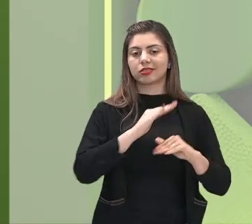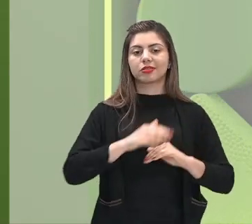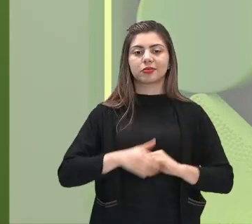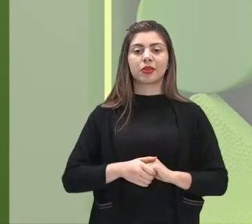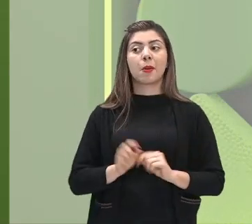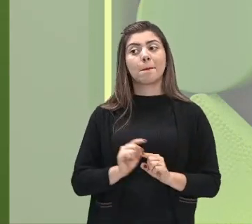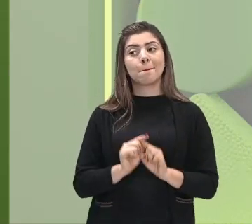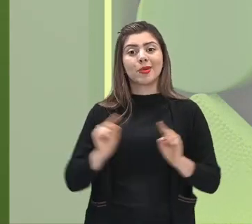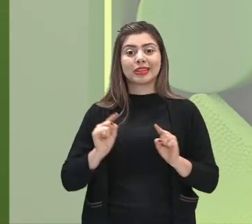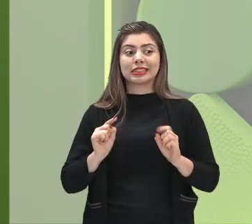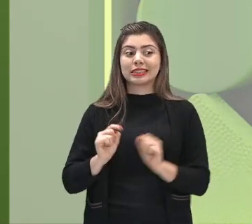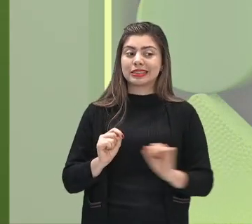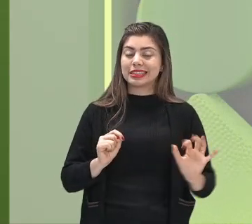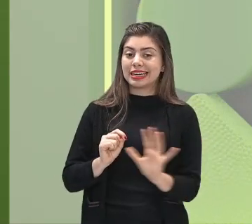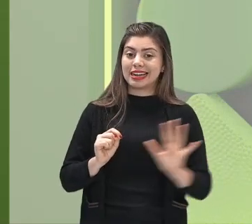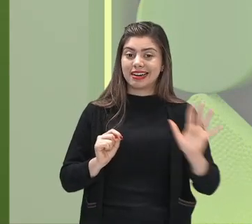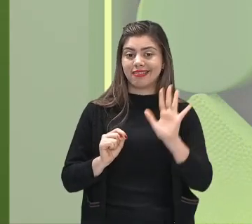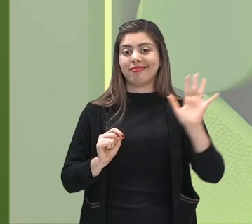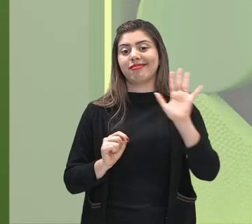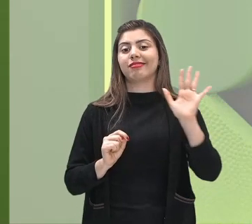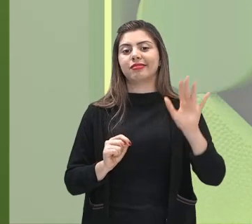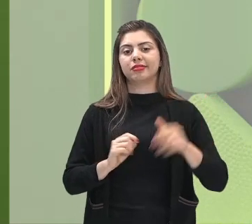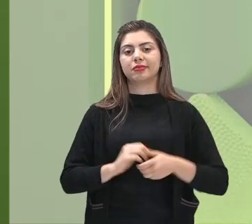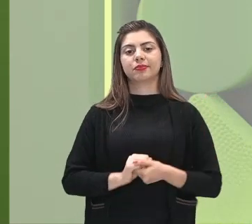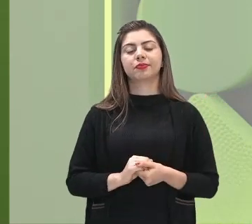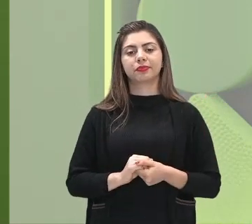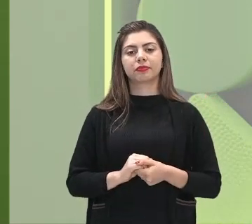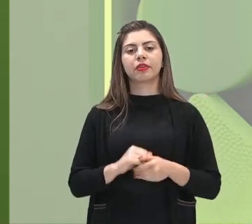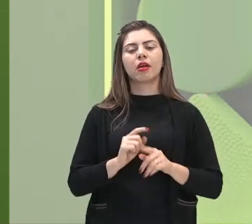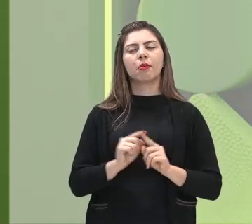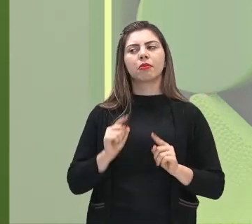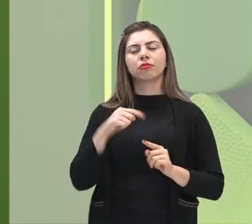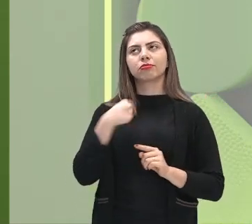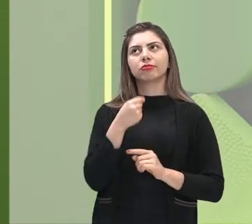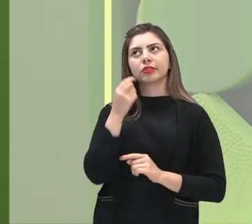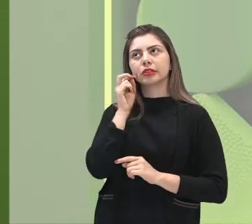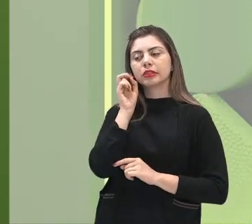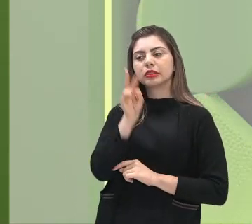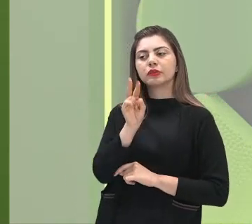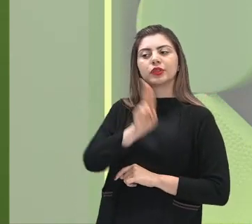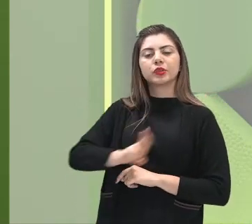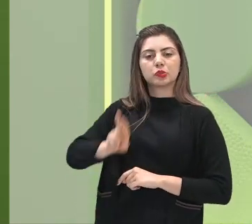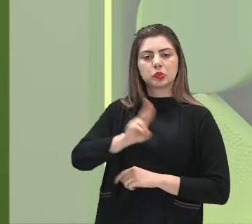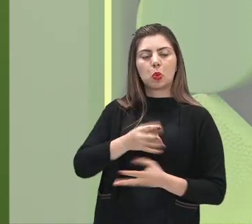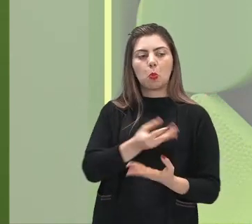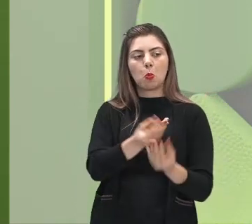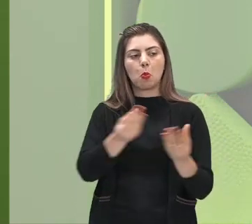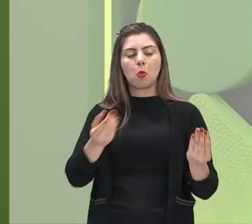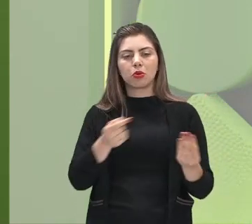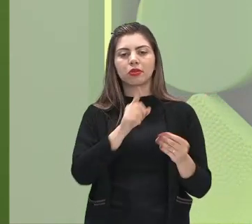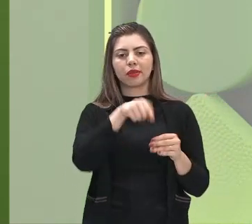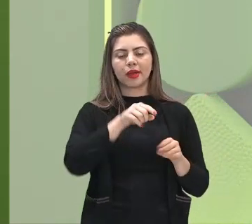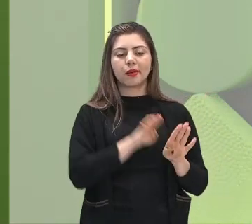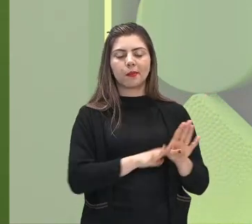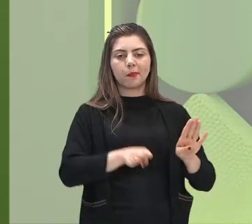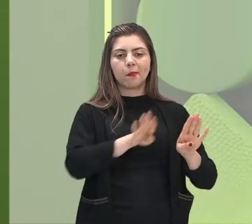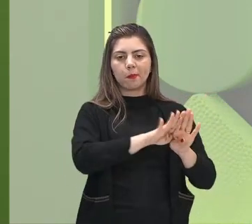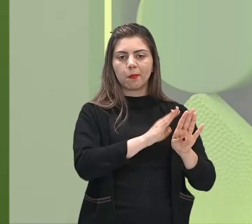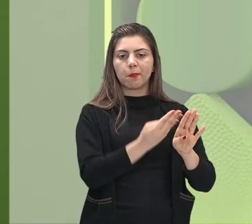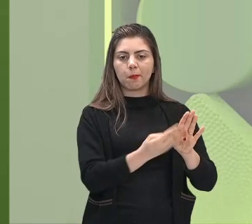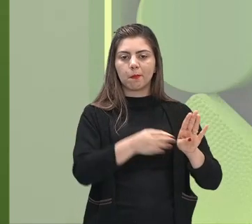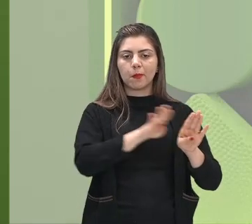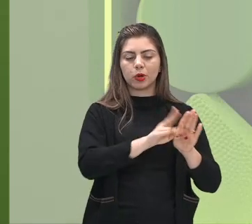mais cara, né? O custo é muito alto. Mas a gente está vendo cada vez mais a utilização dessas portas que